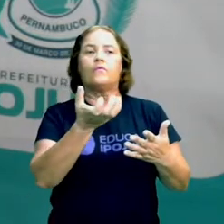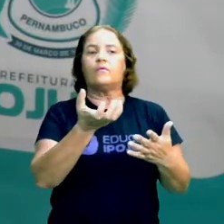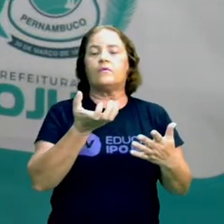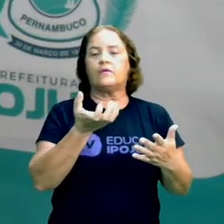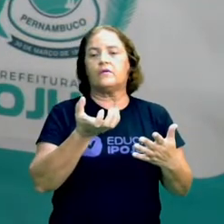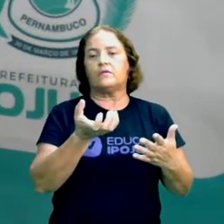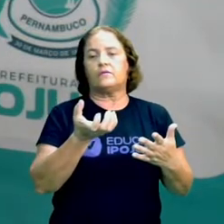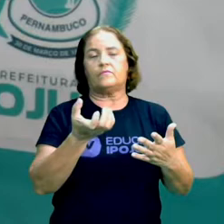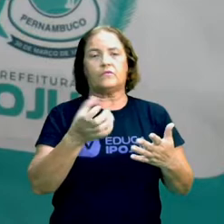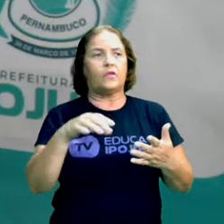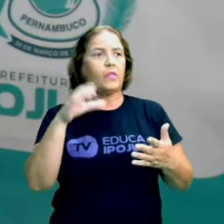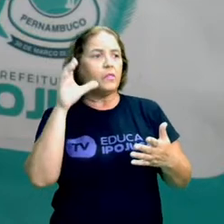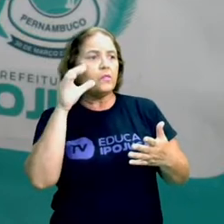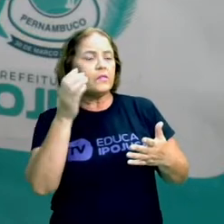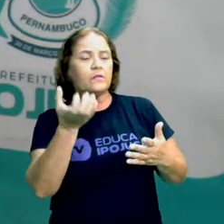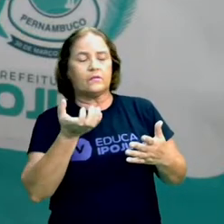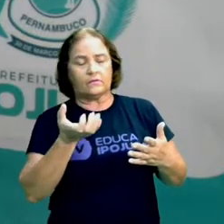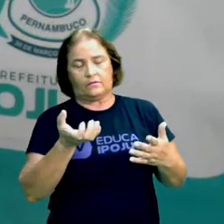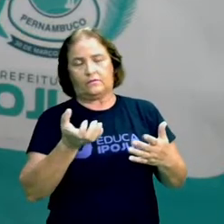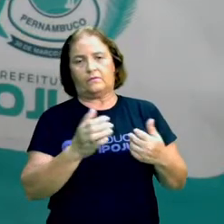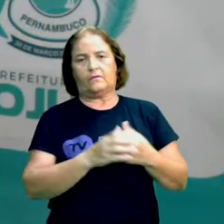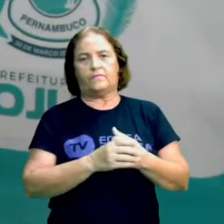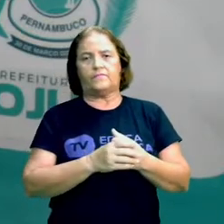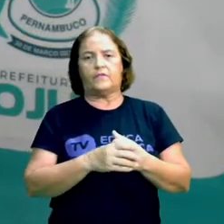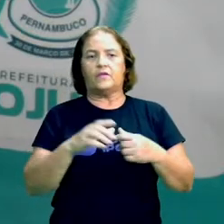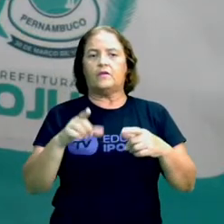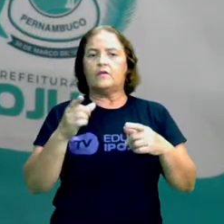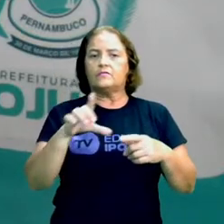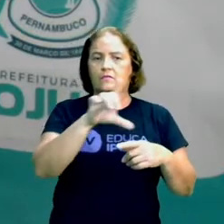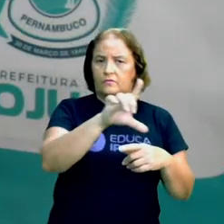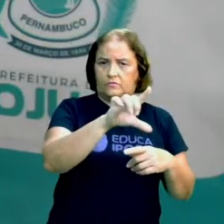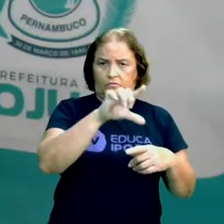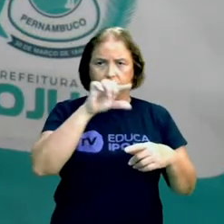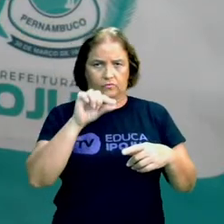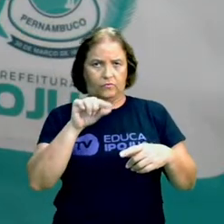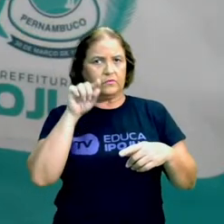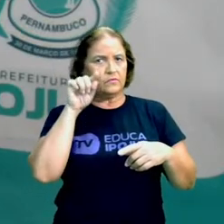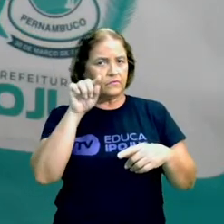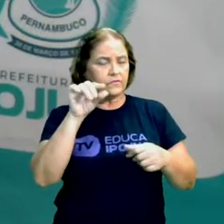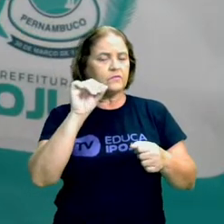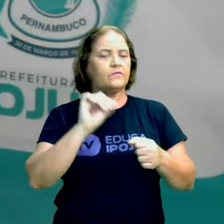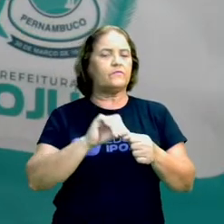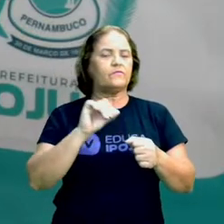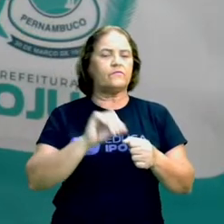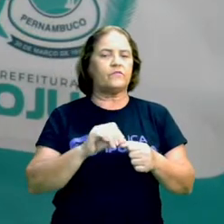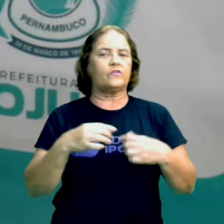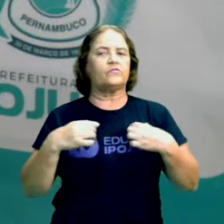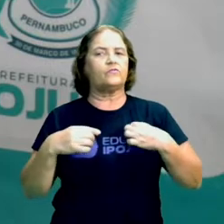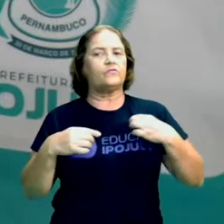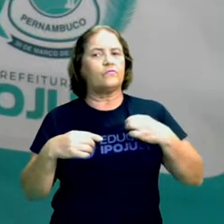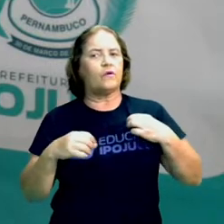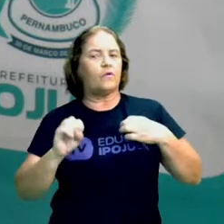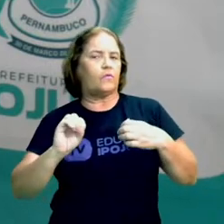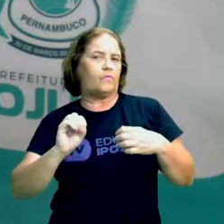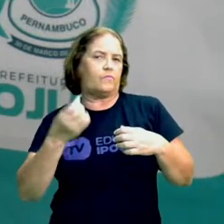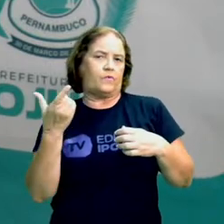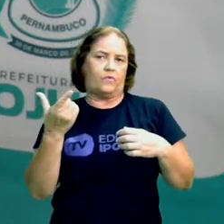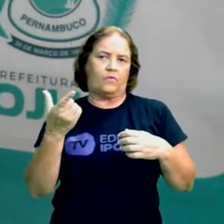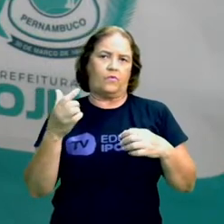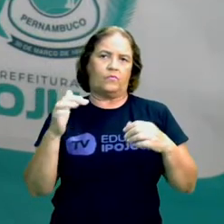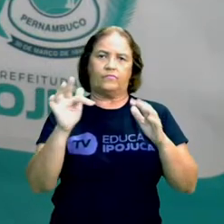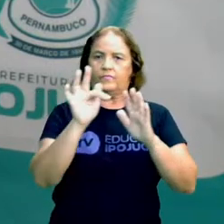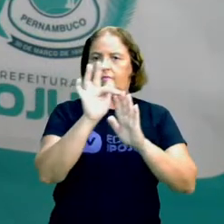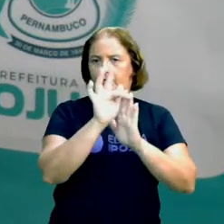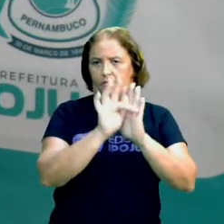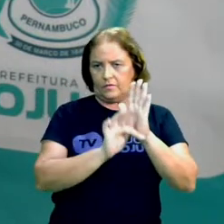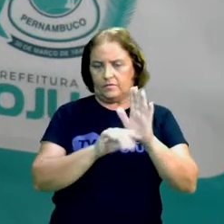me interessa naquele momento. Ou seja, essa seleção que você faz, seja de uma roupa, seja de textos